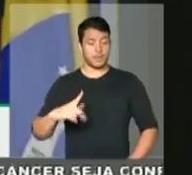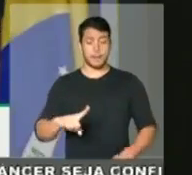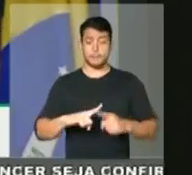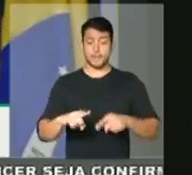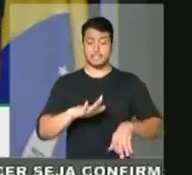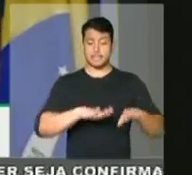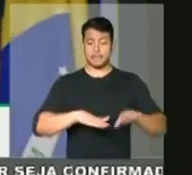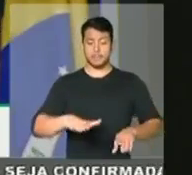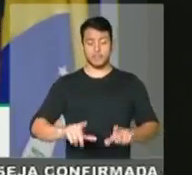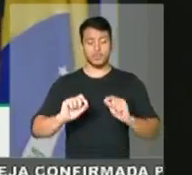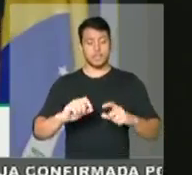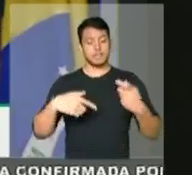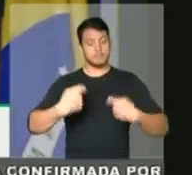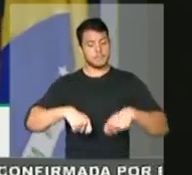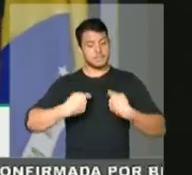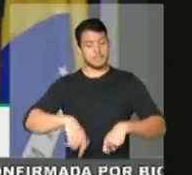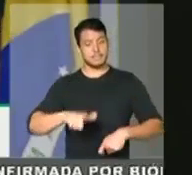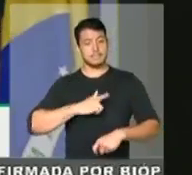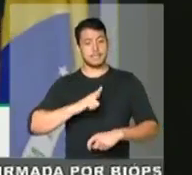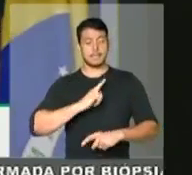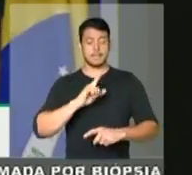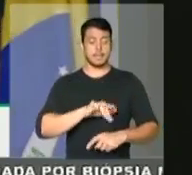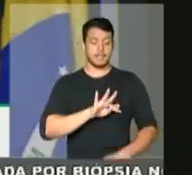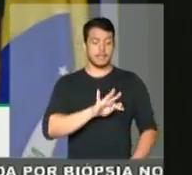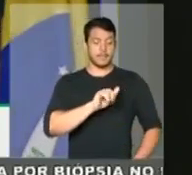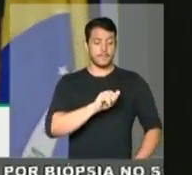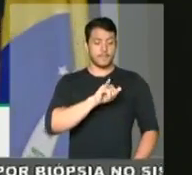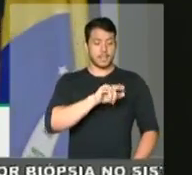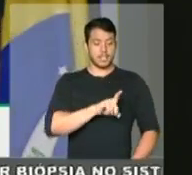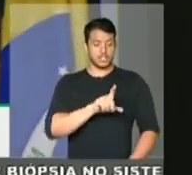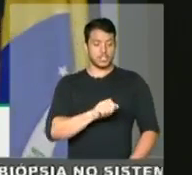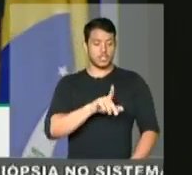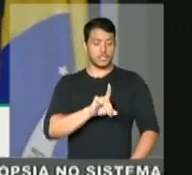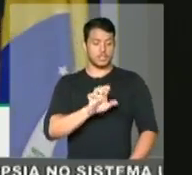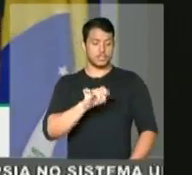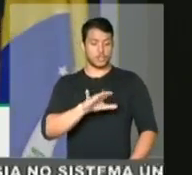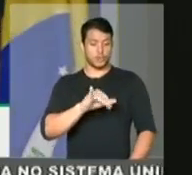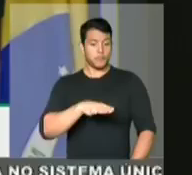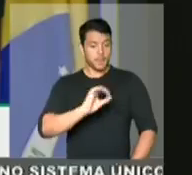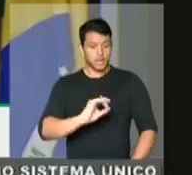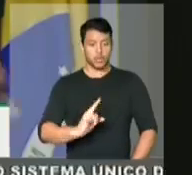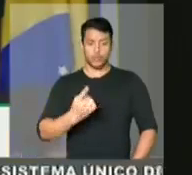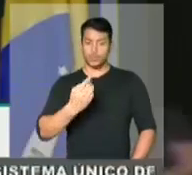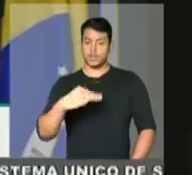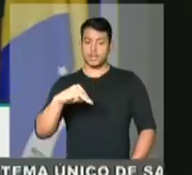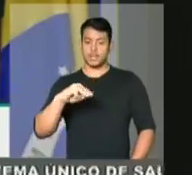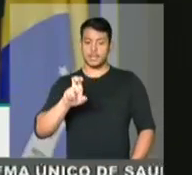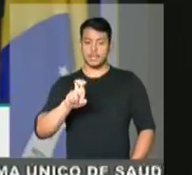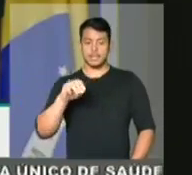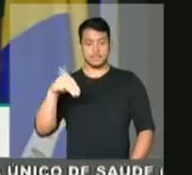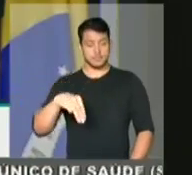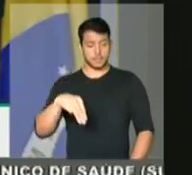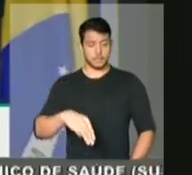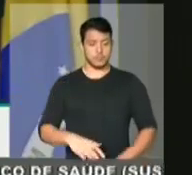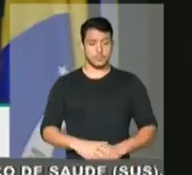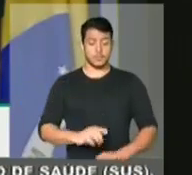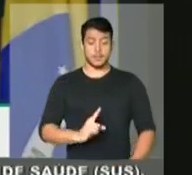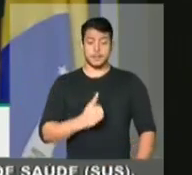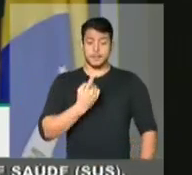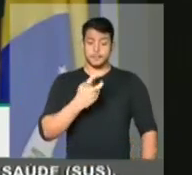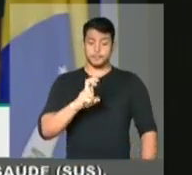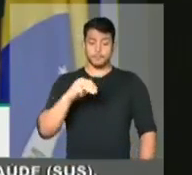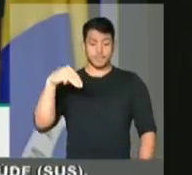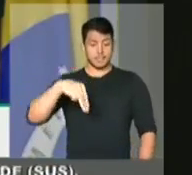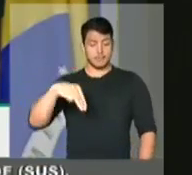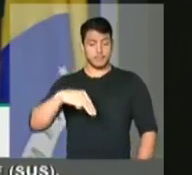com reserva de 15 metros da faixa de domínio. Entendemos que esses 15 metros poderiam